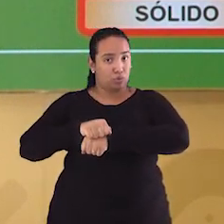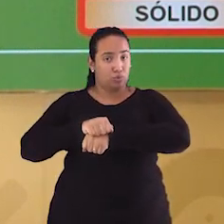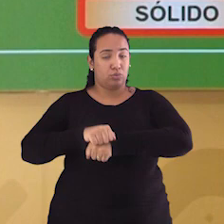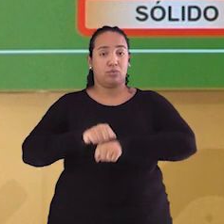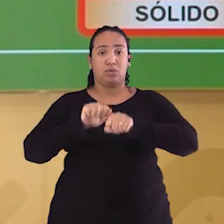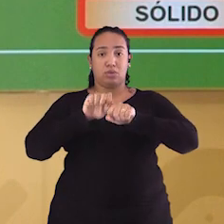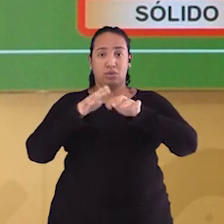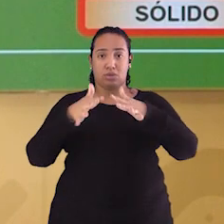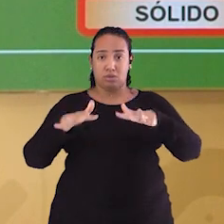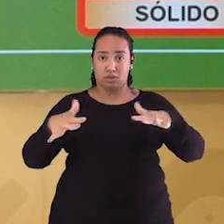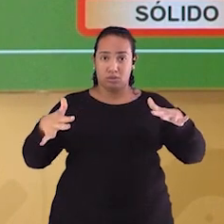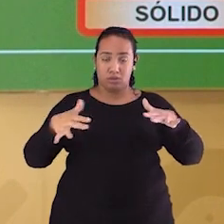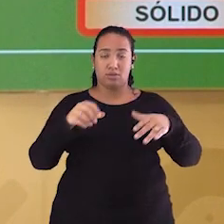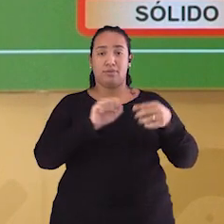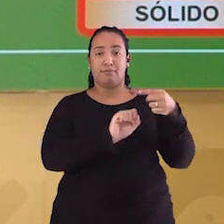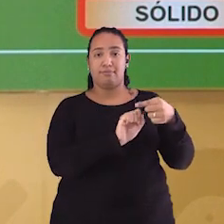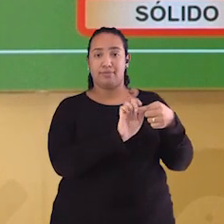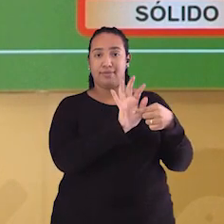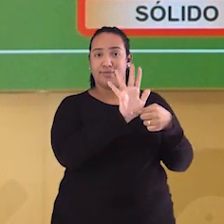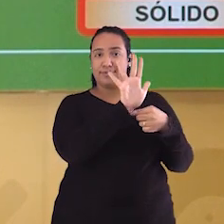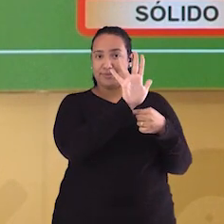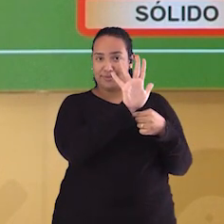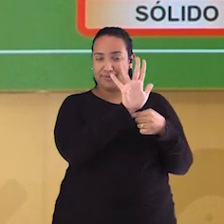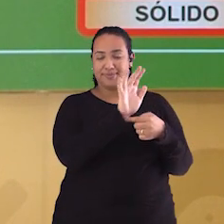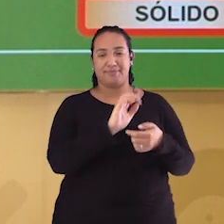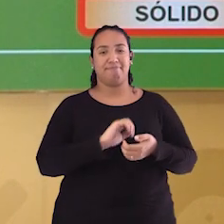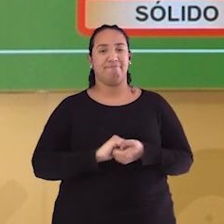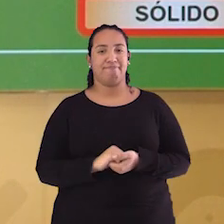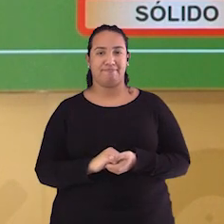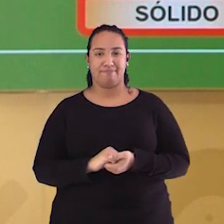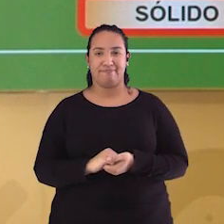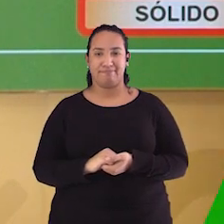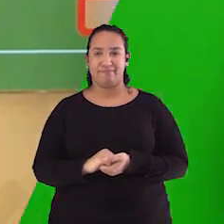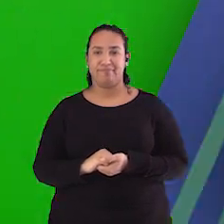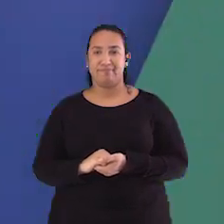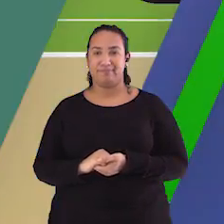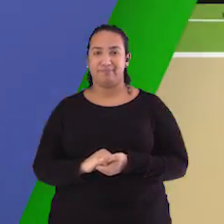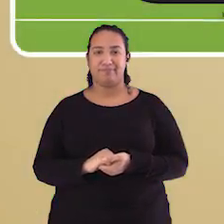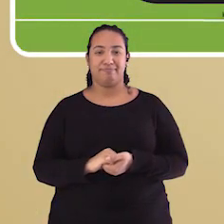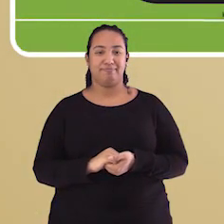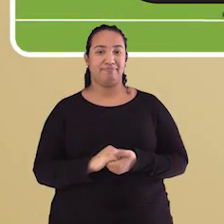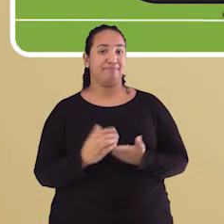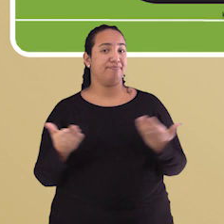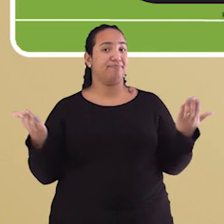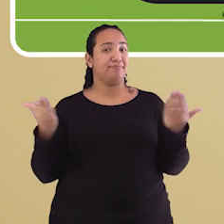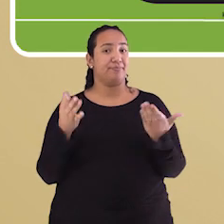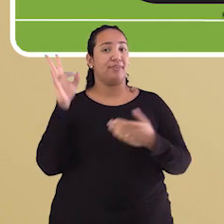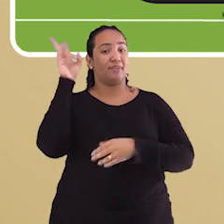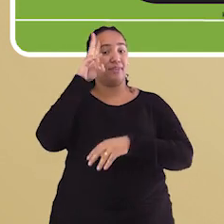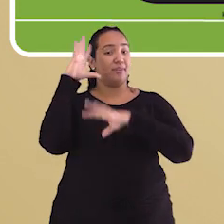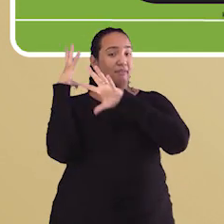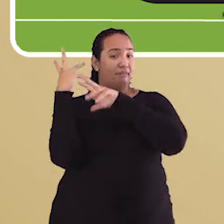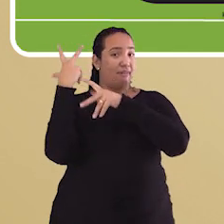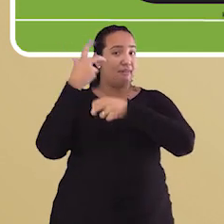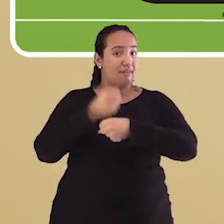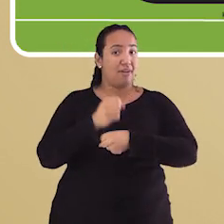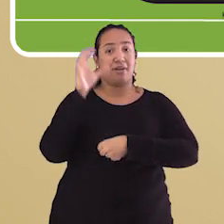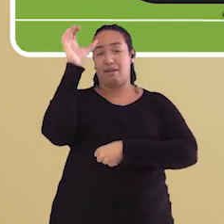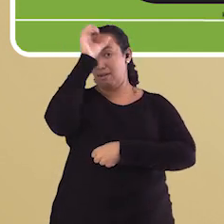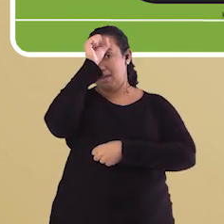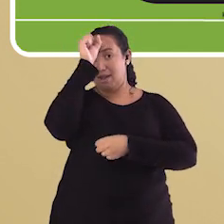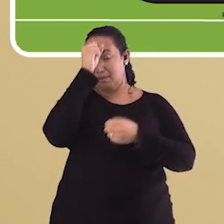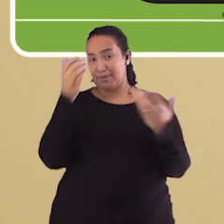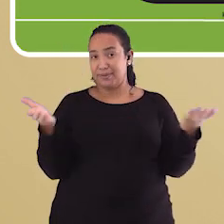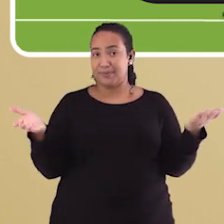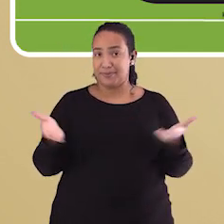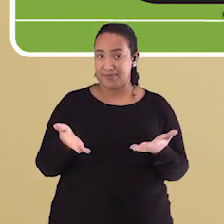sólido, o líquido e o gasoso. Vamos relembrar o que vimos na nossa